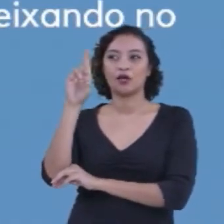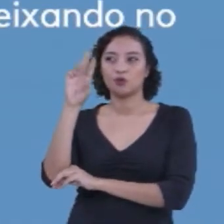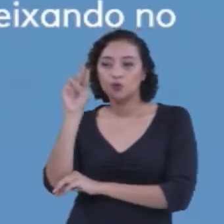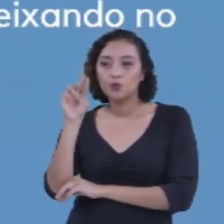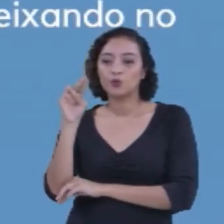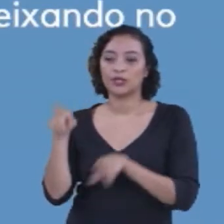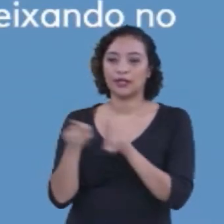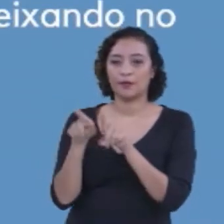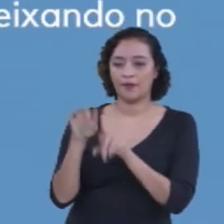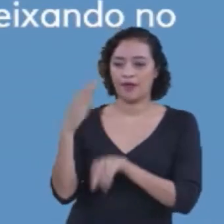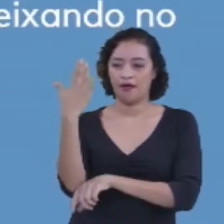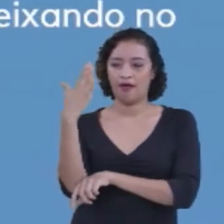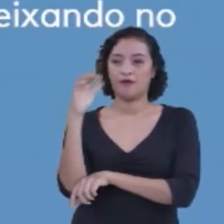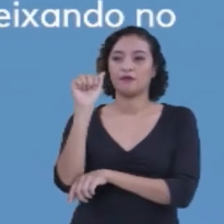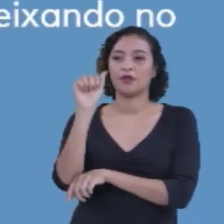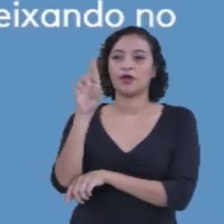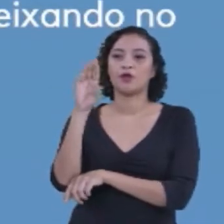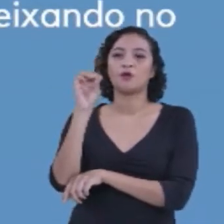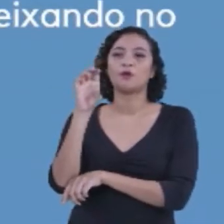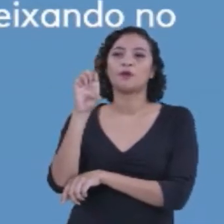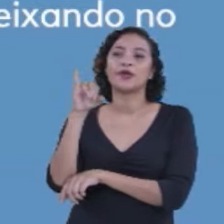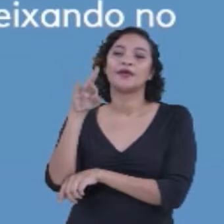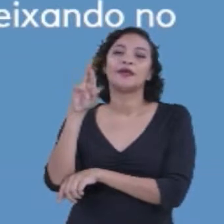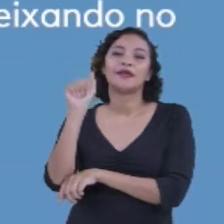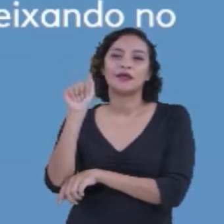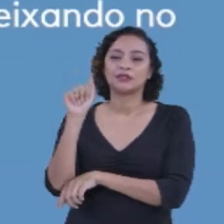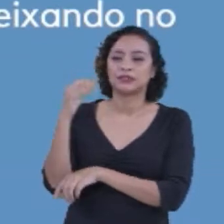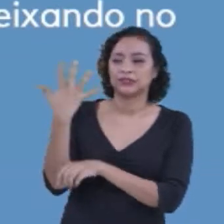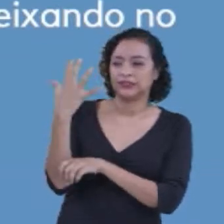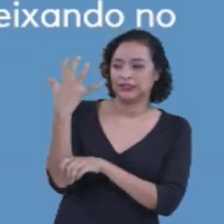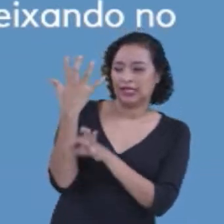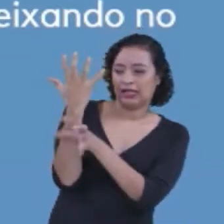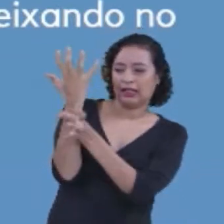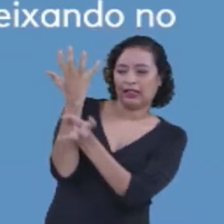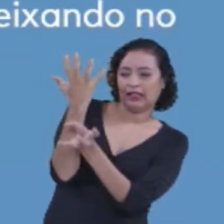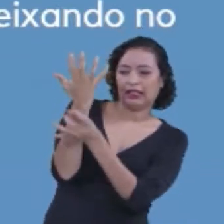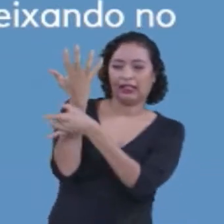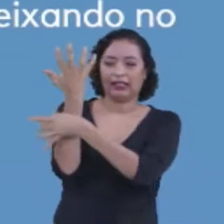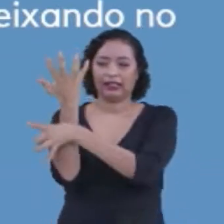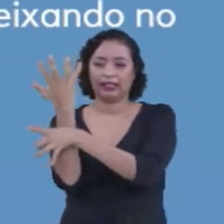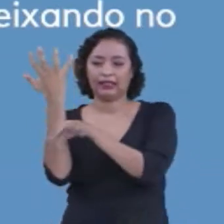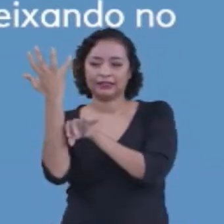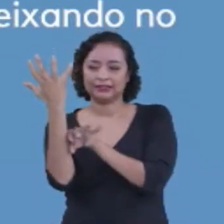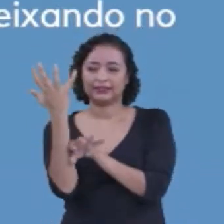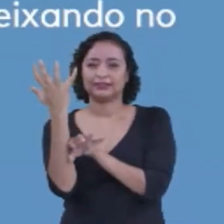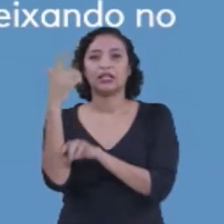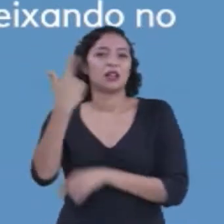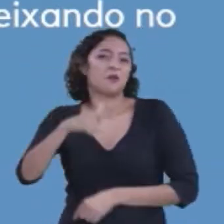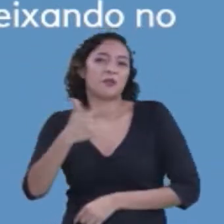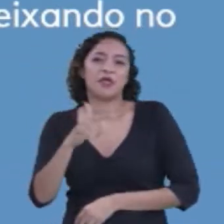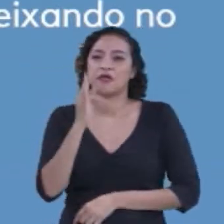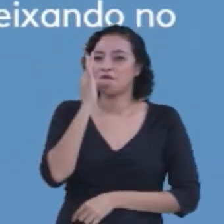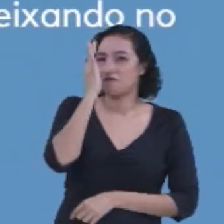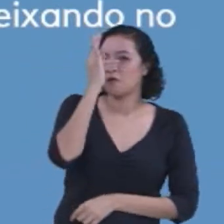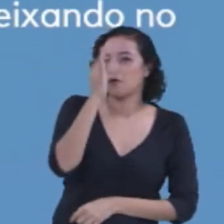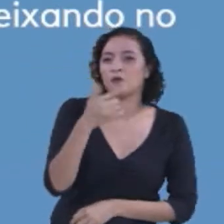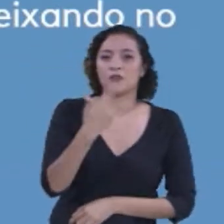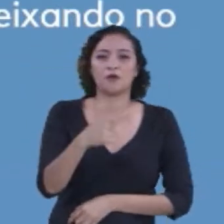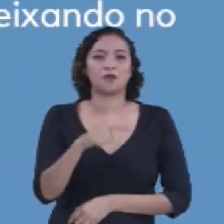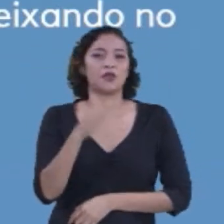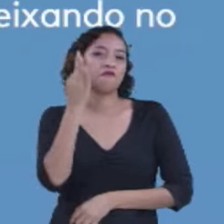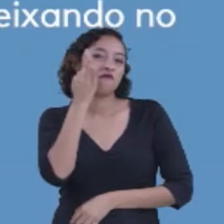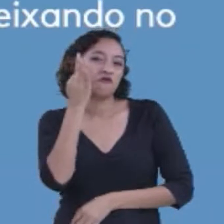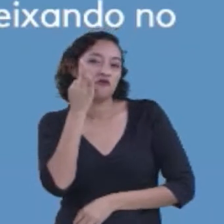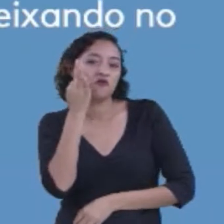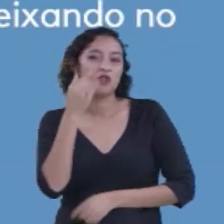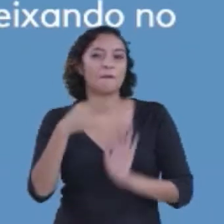expõem seus galhos queimados e retorcidos, sem folhas, sem flores, sem frutos, sinais